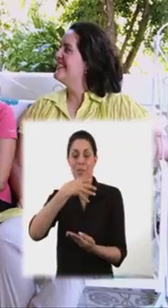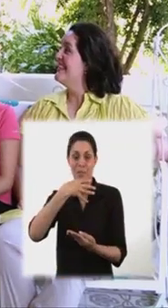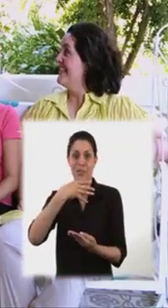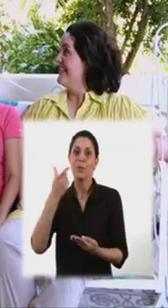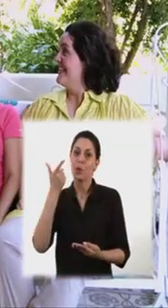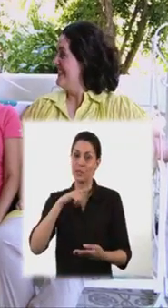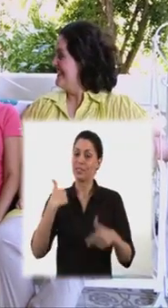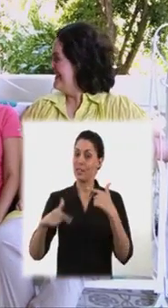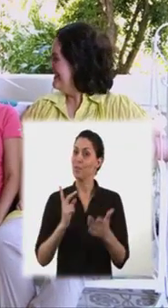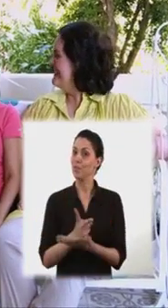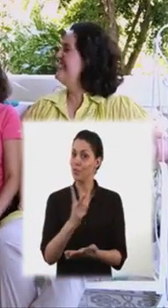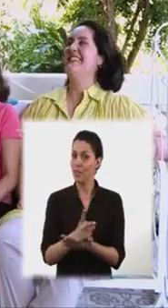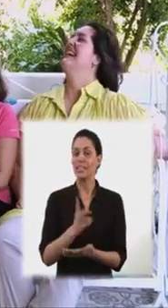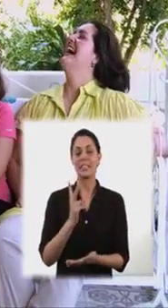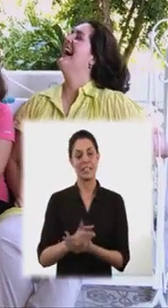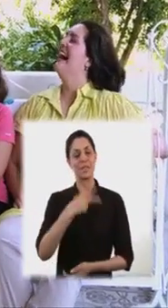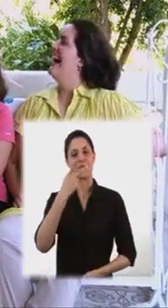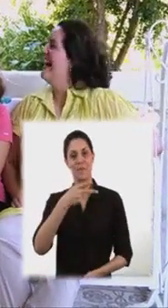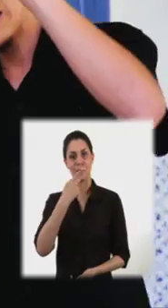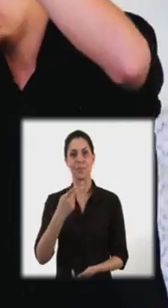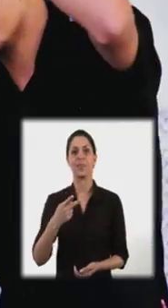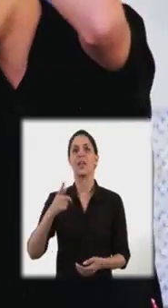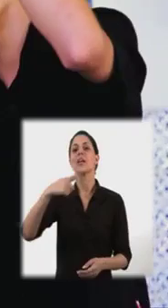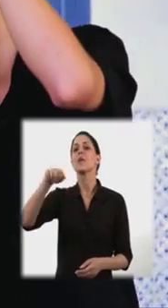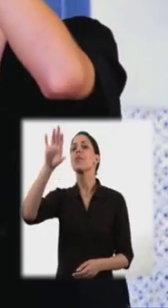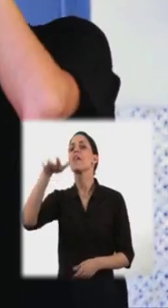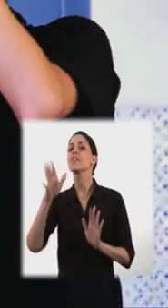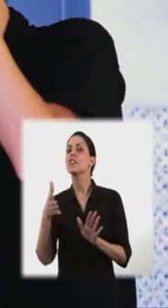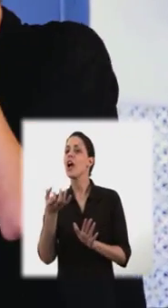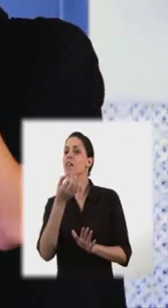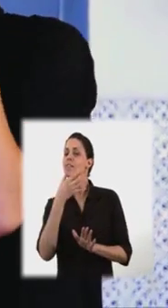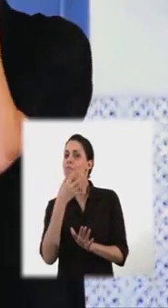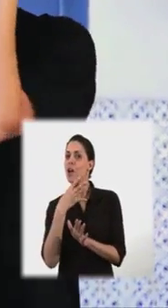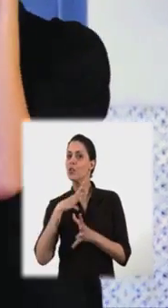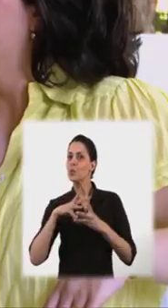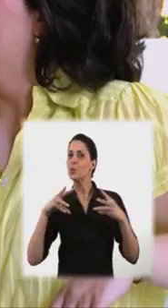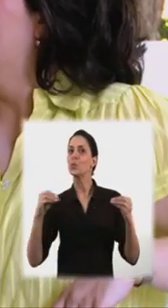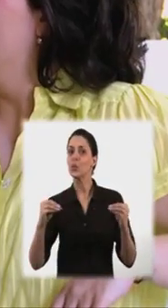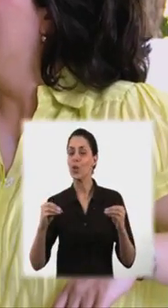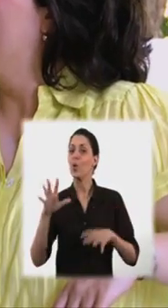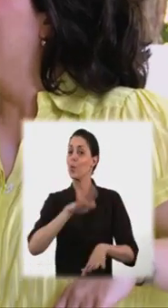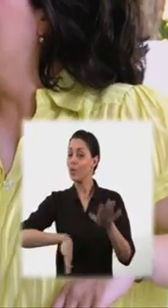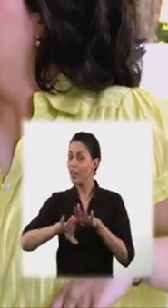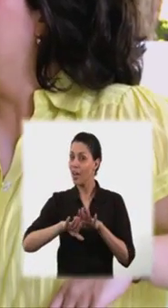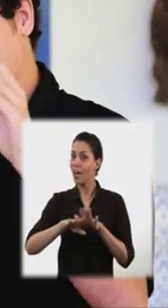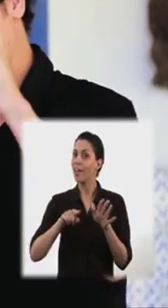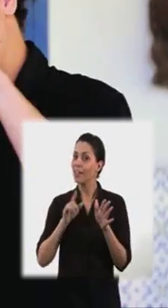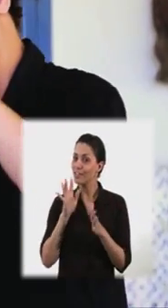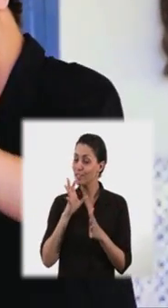Para garantir seu emprego, Firmino declamava assim: para quem provou do antídoto, precaução e